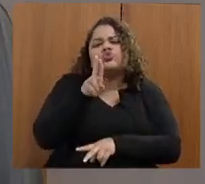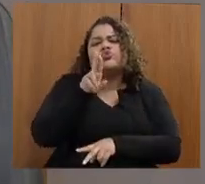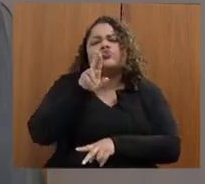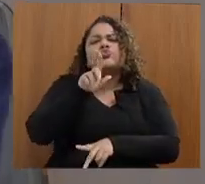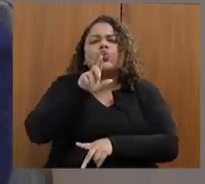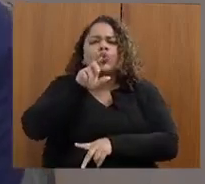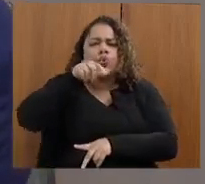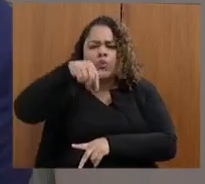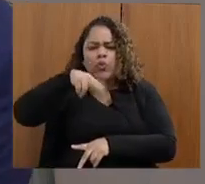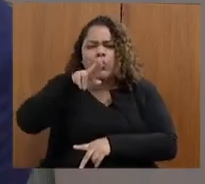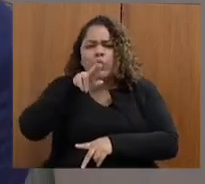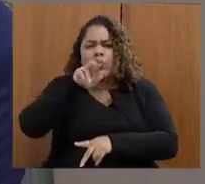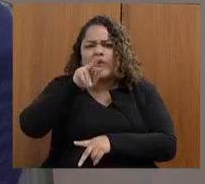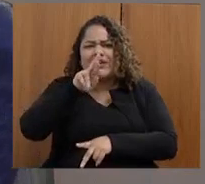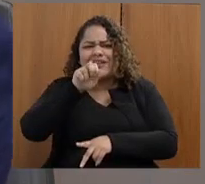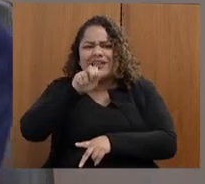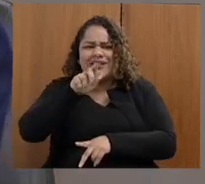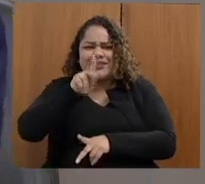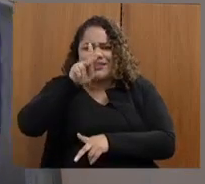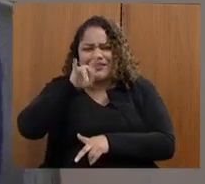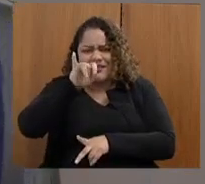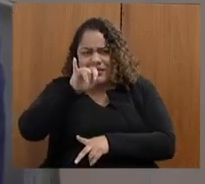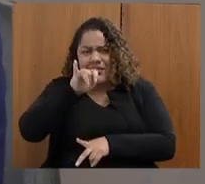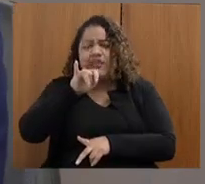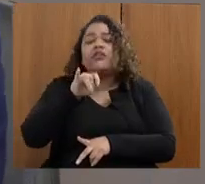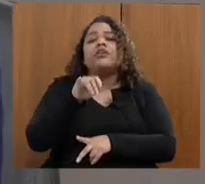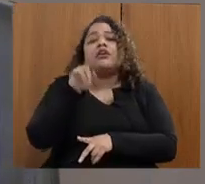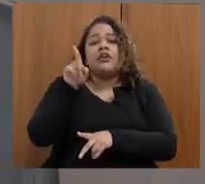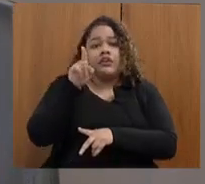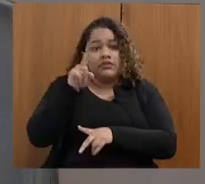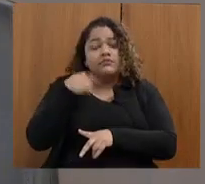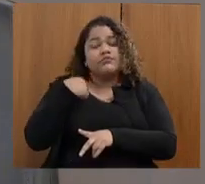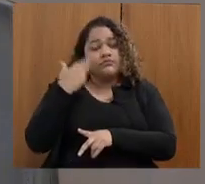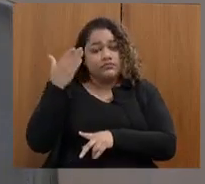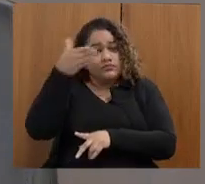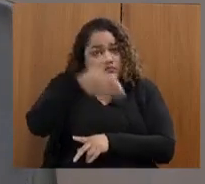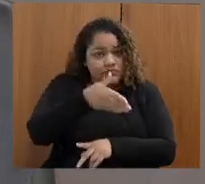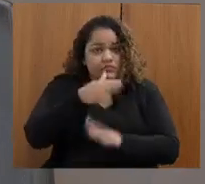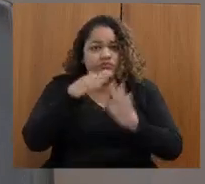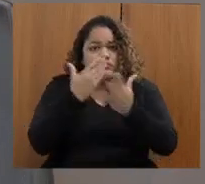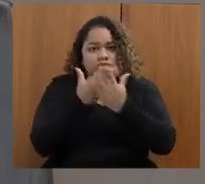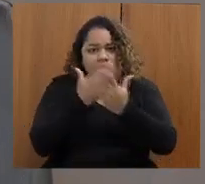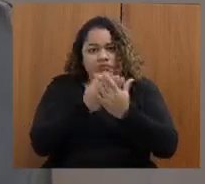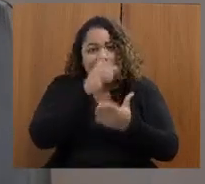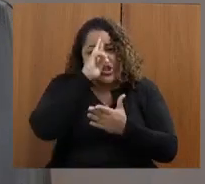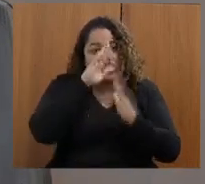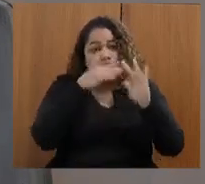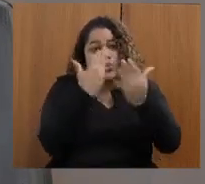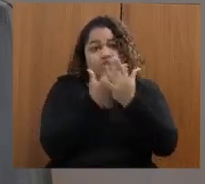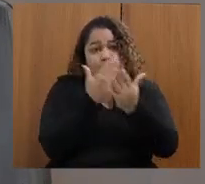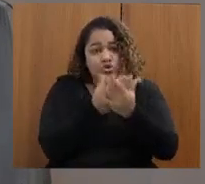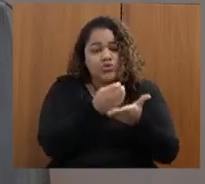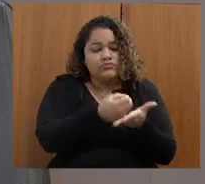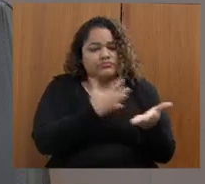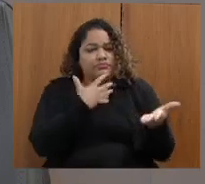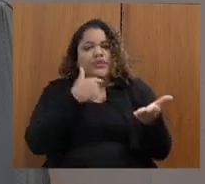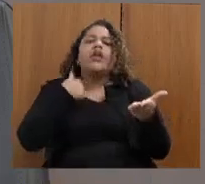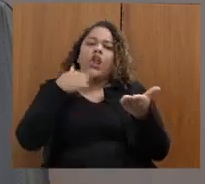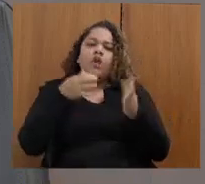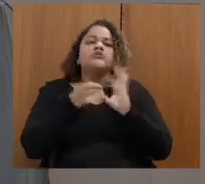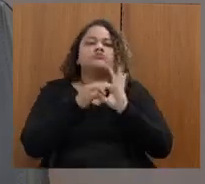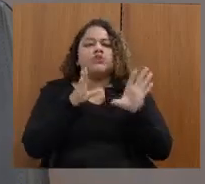quadra a diretora Cecília me mandou uma mensagem nós conseguimos liberar ó a escola a diretora Cecília conseguiu me mandar uma mensagem Nossa liberamos também